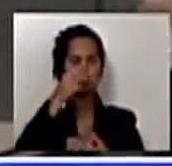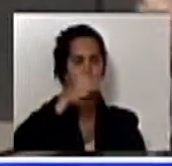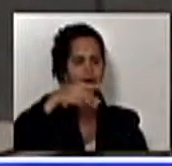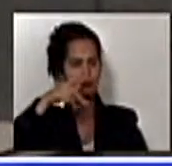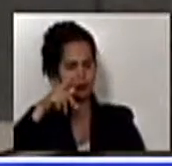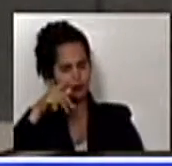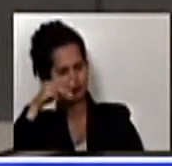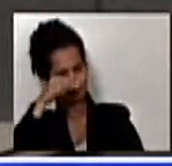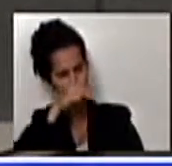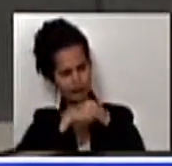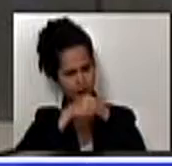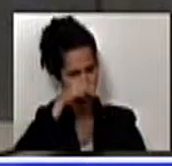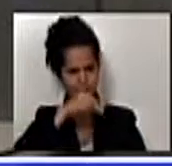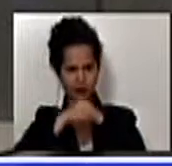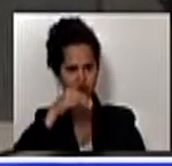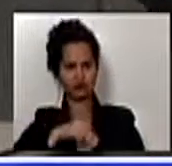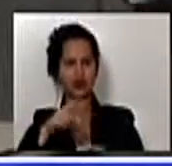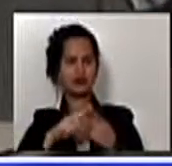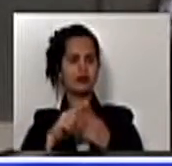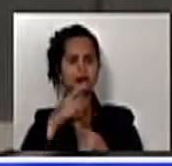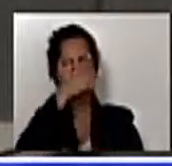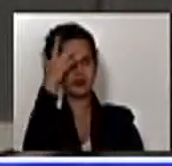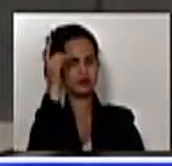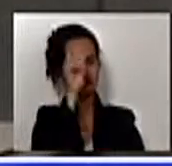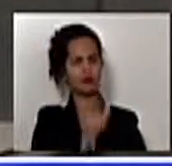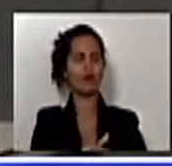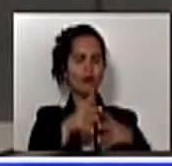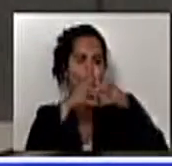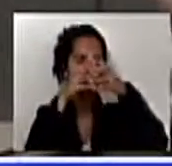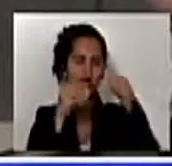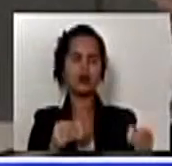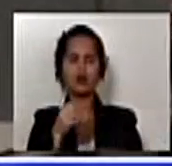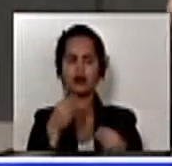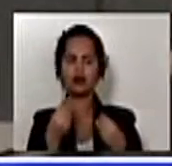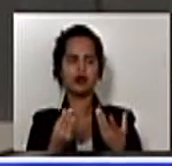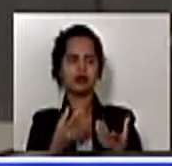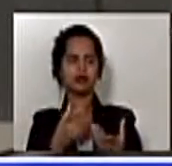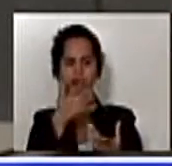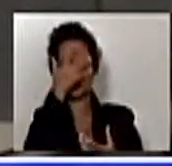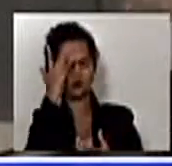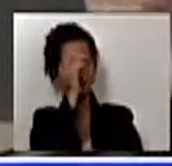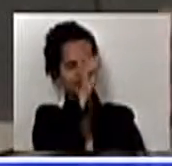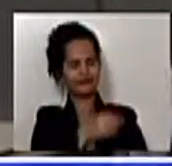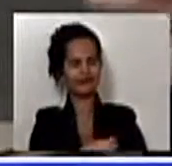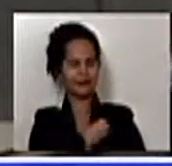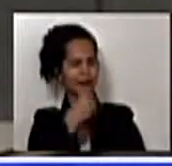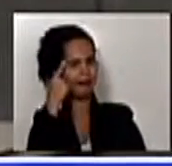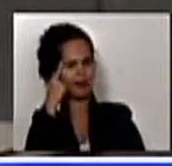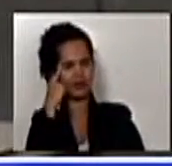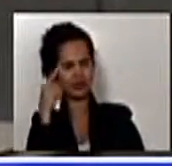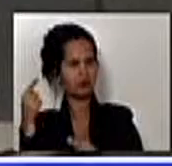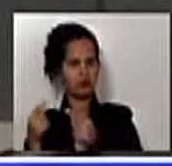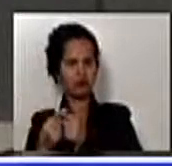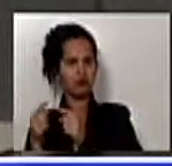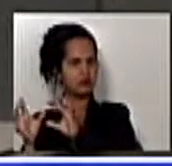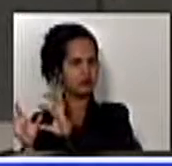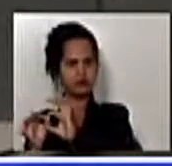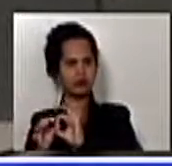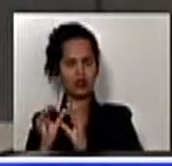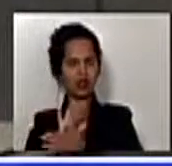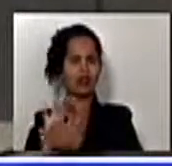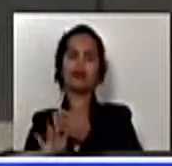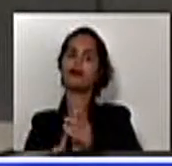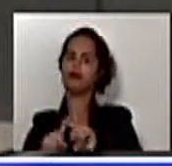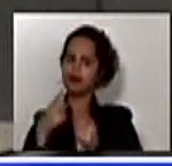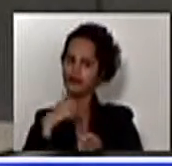os órgãos, até aquele cidadão que está lá no sertão, que não tem, muitas vezes, que não pensa que não tem nada a ver, mas que tem sim. Nós temos a